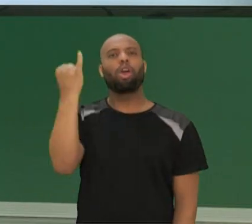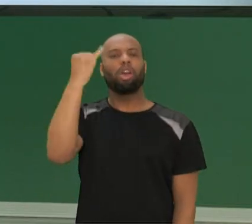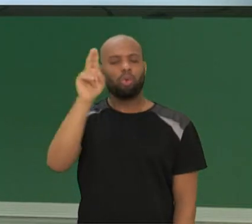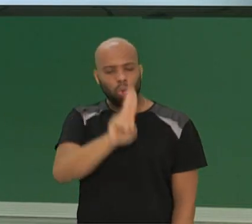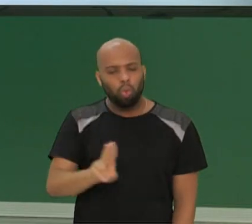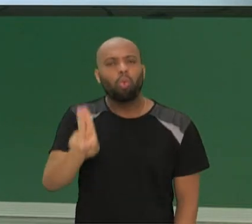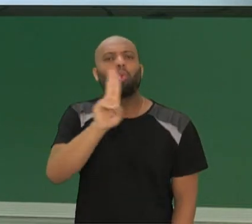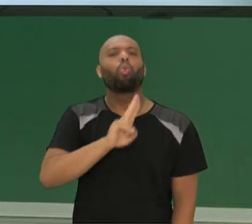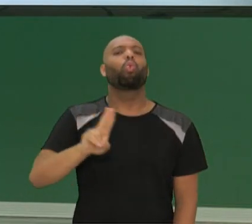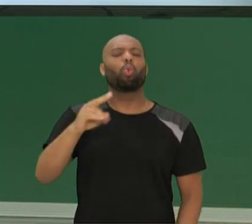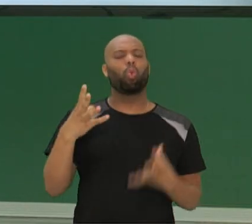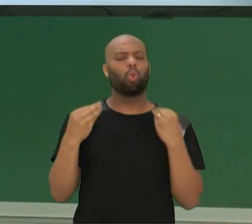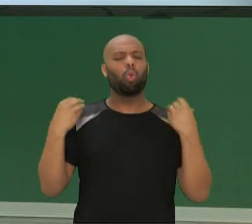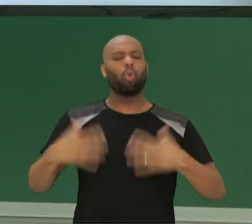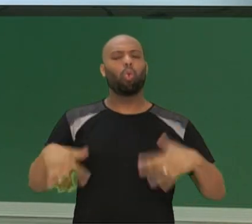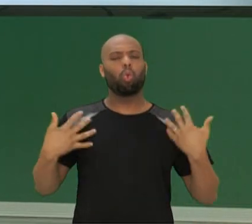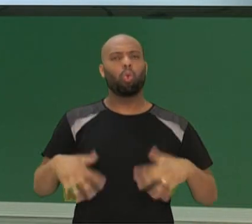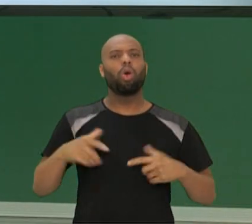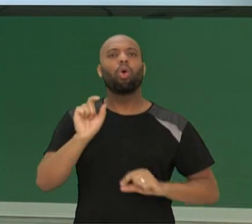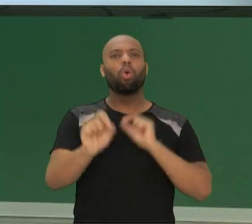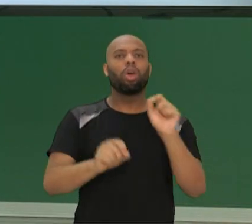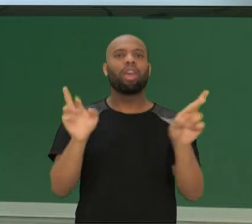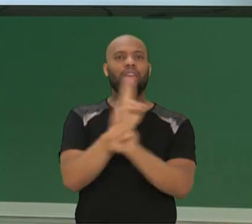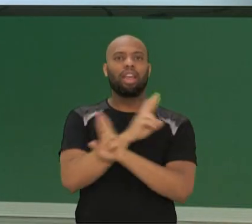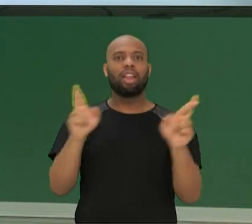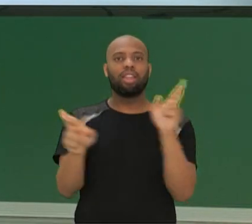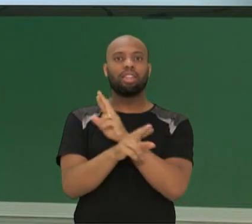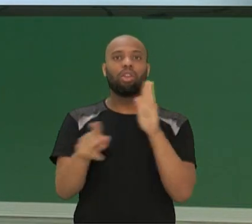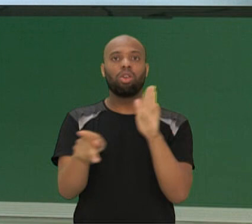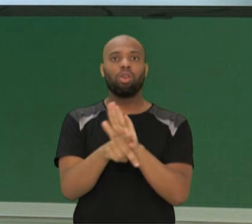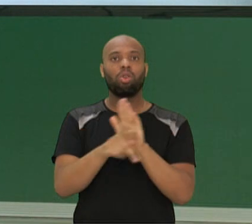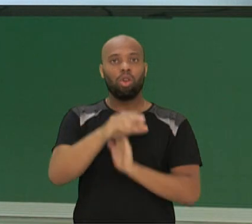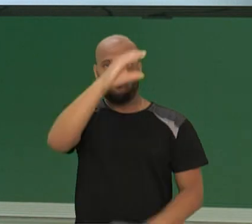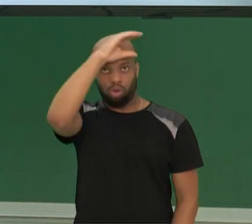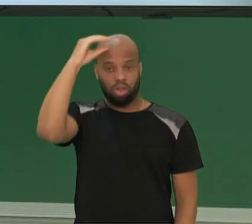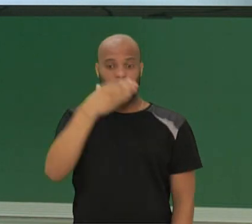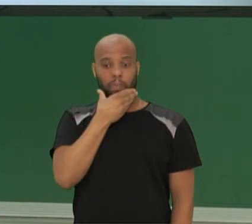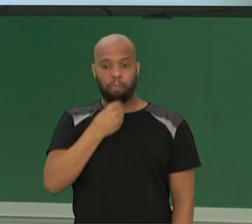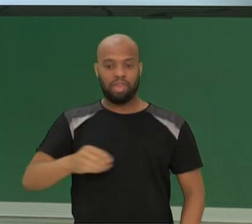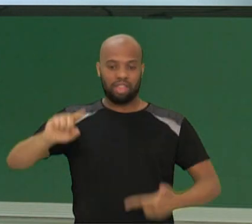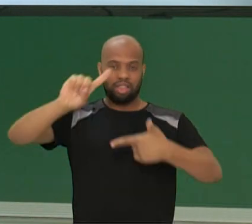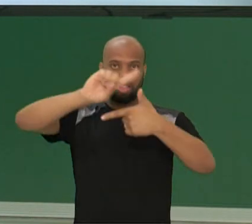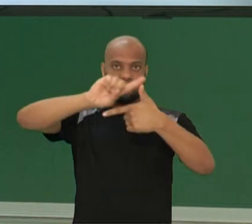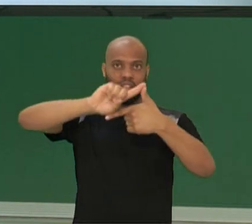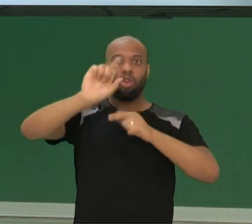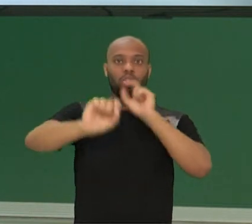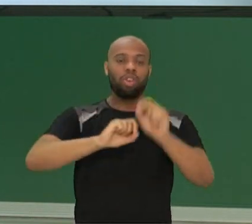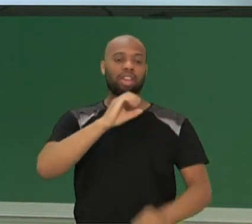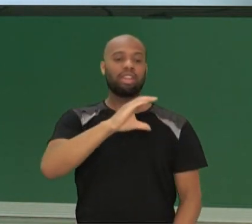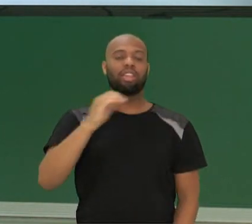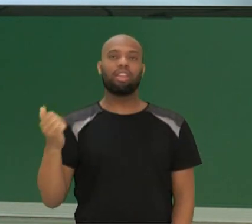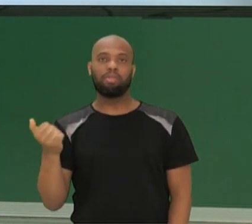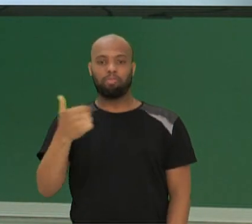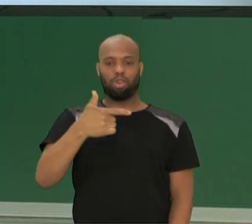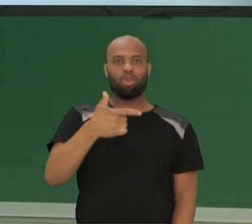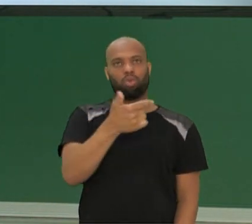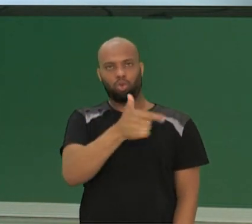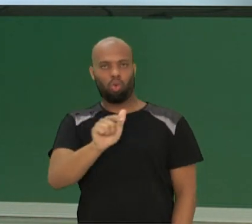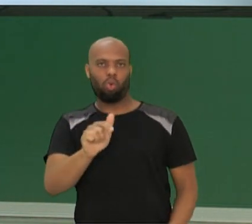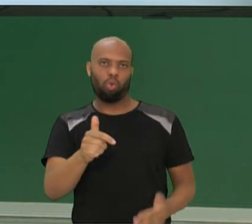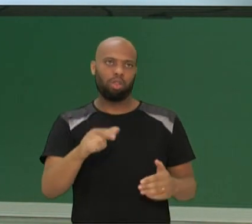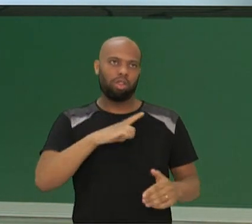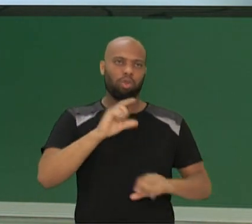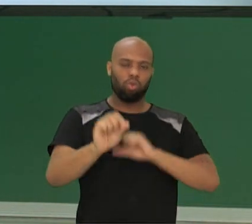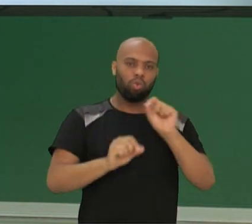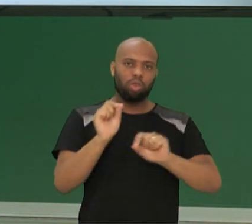usa bastante, que é a relação pitagórica. Aqui o C é a maior distância, que é a distância do